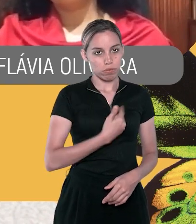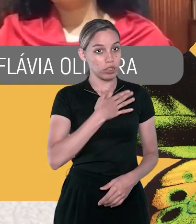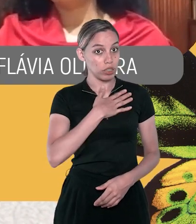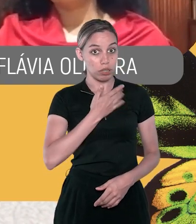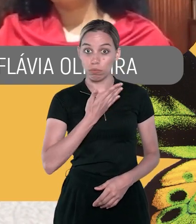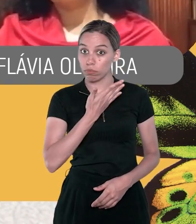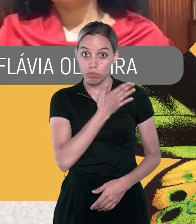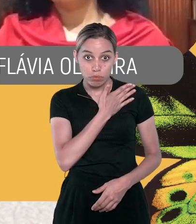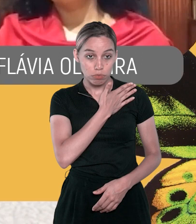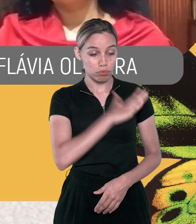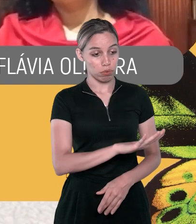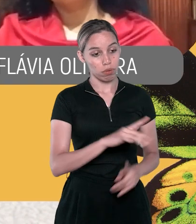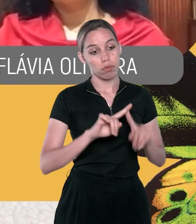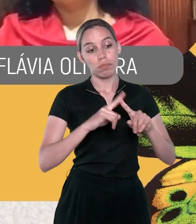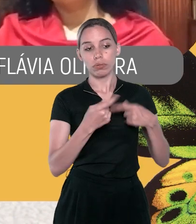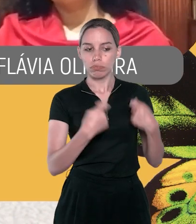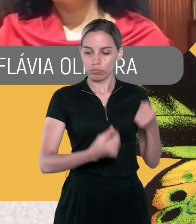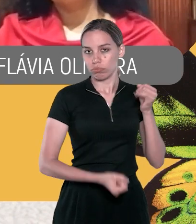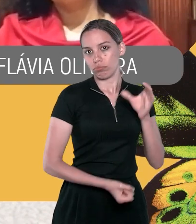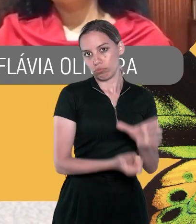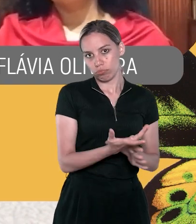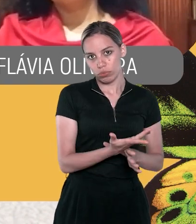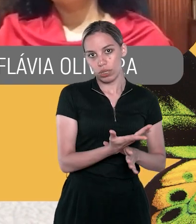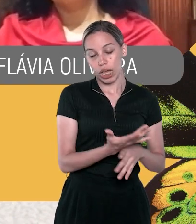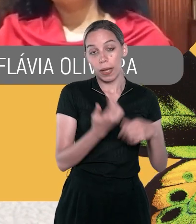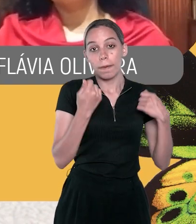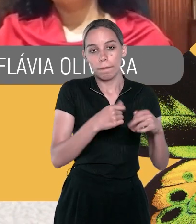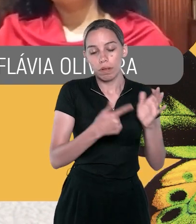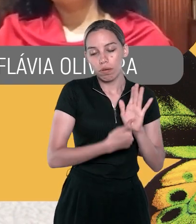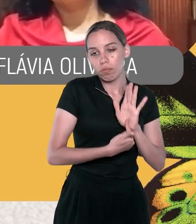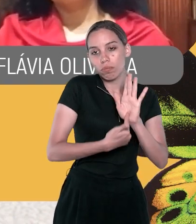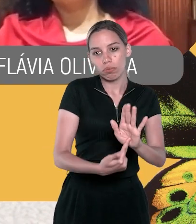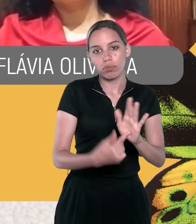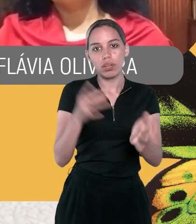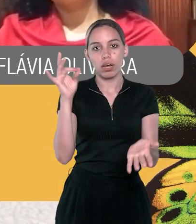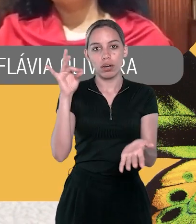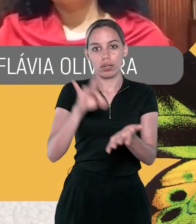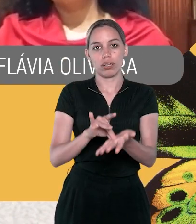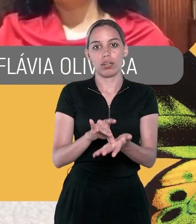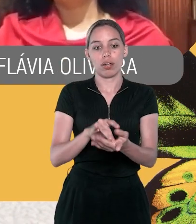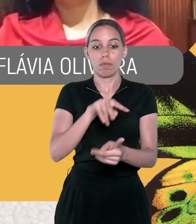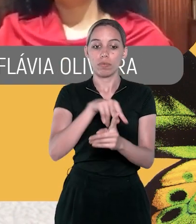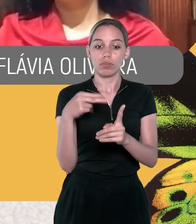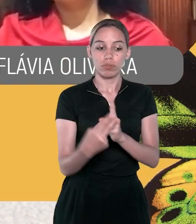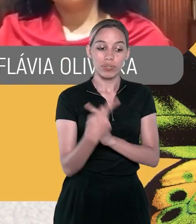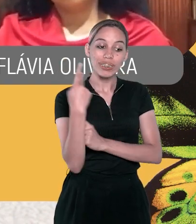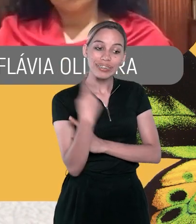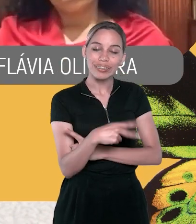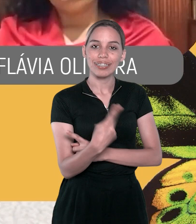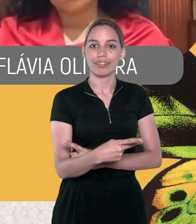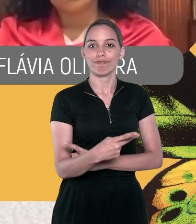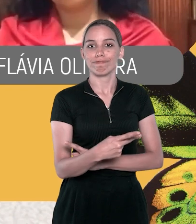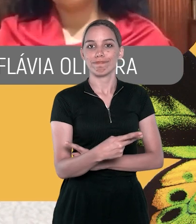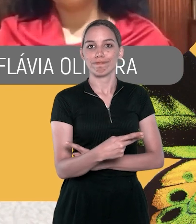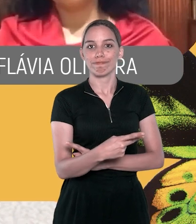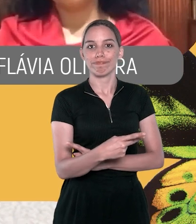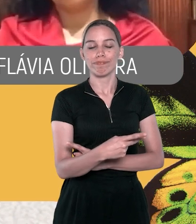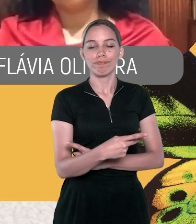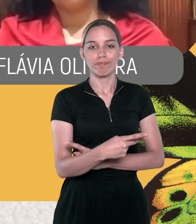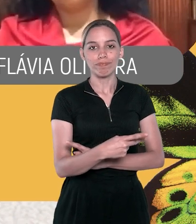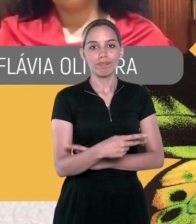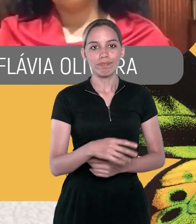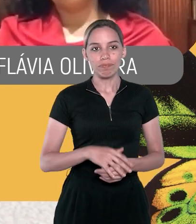que ser o mais realista possível do ponto de vista dessa falar